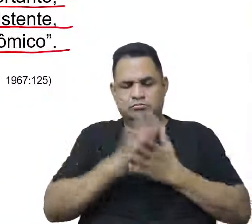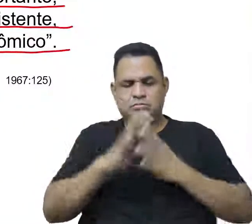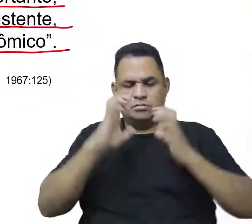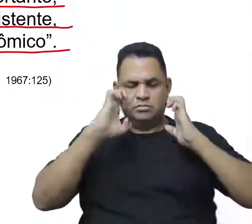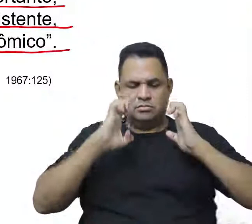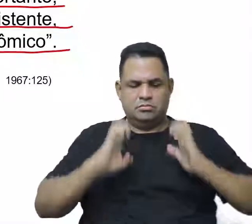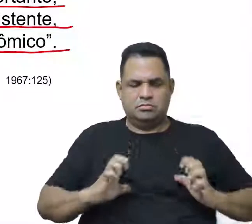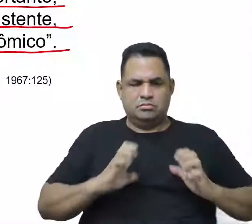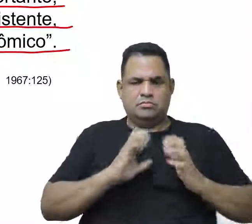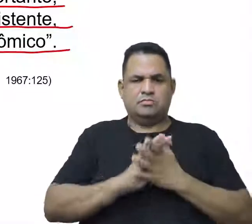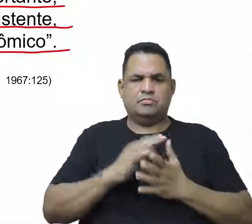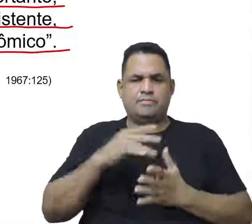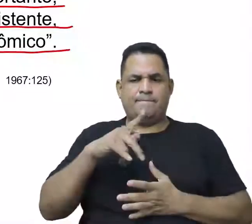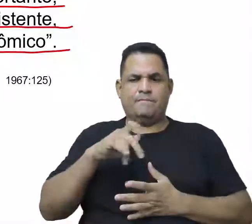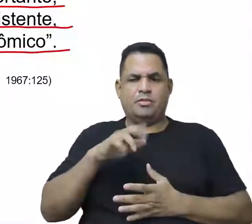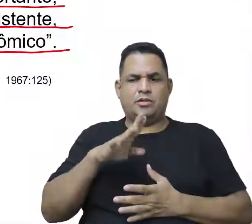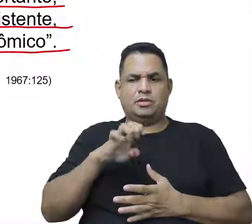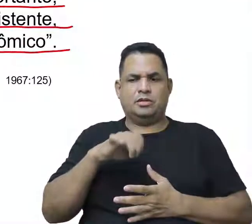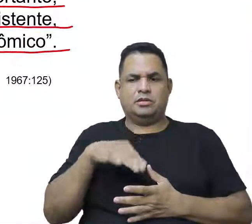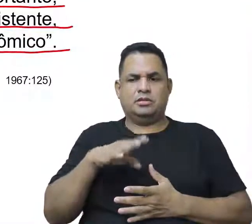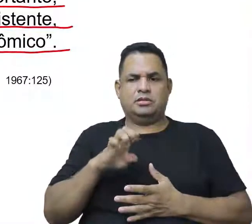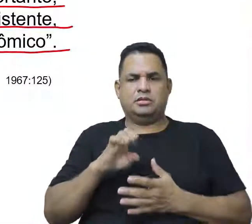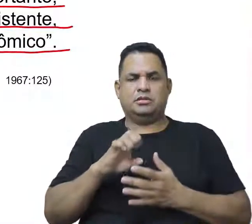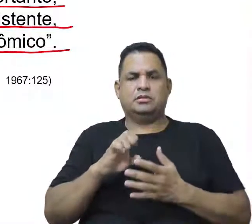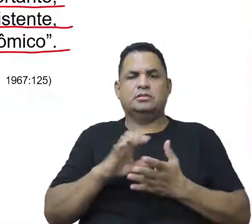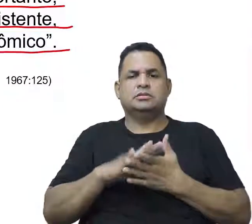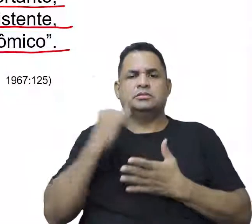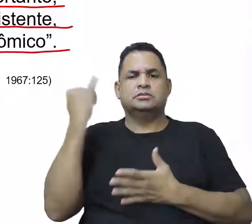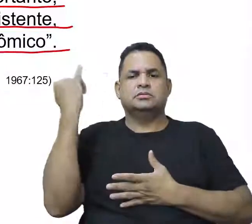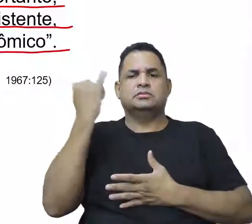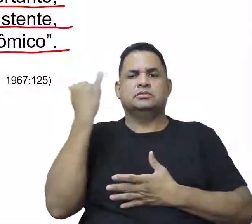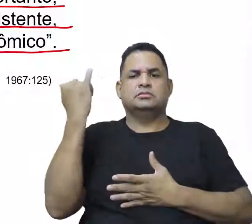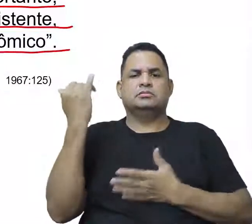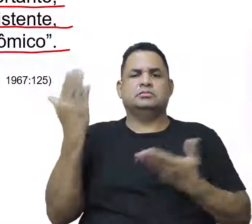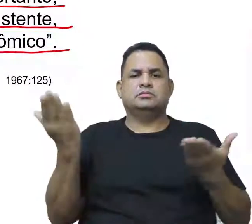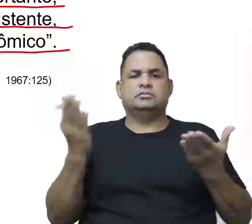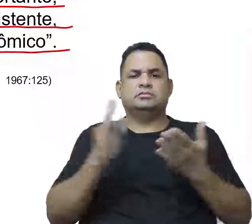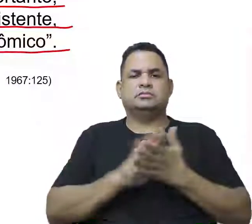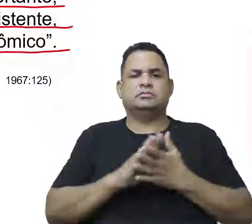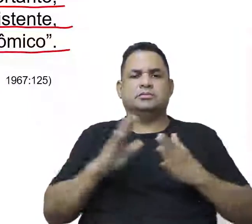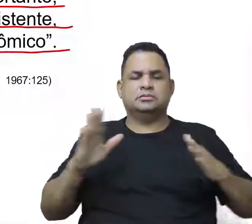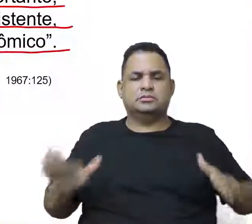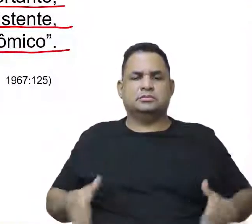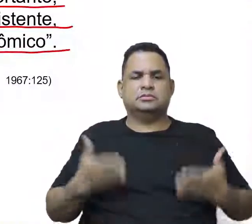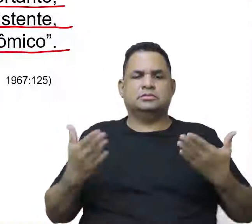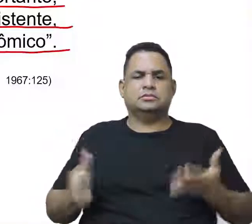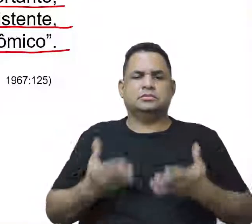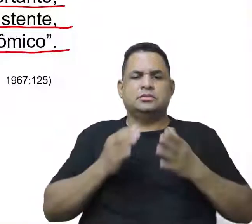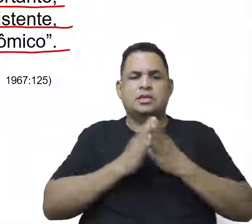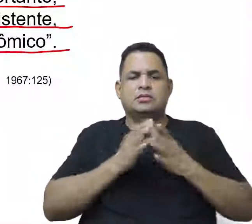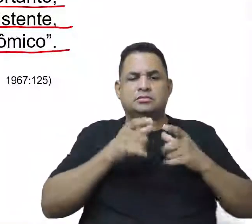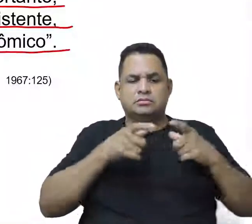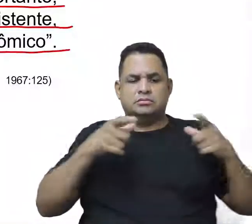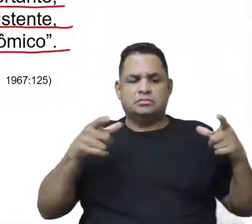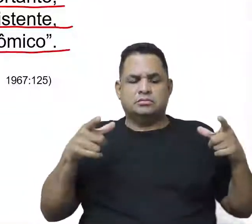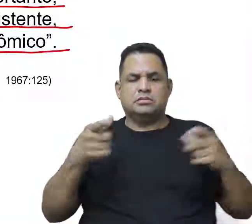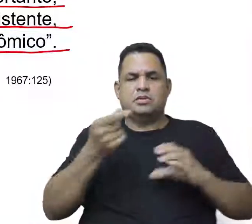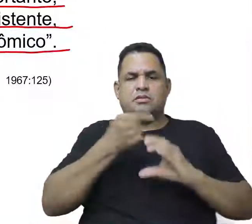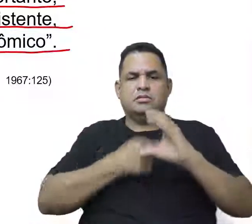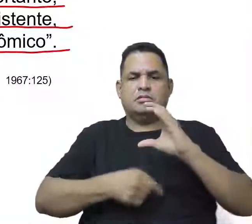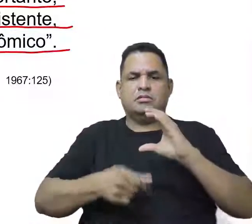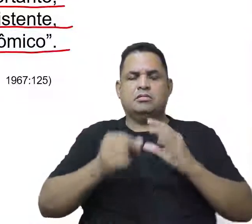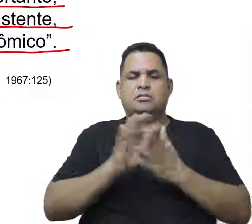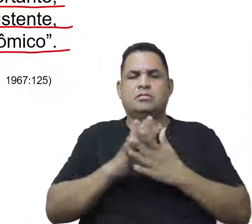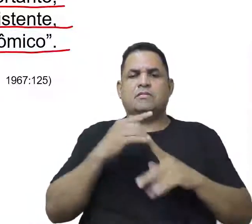ética protestante, inclusive, era até mais importante que o estímulo à acumulação de capital.